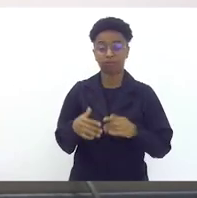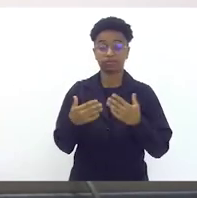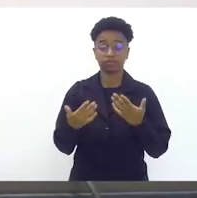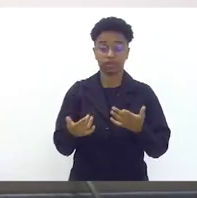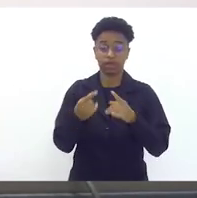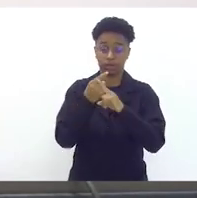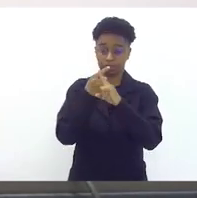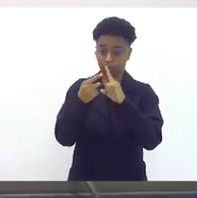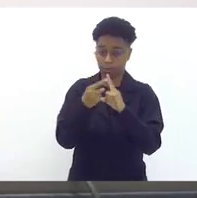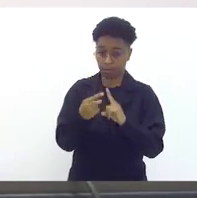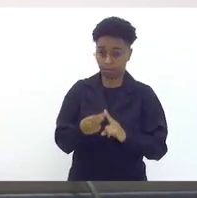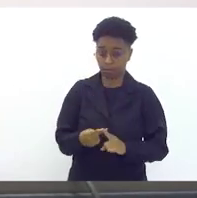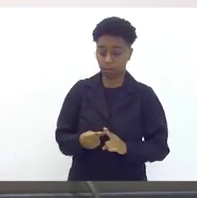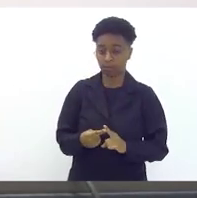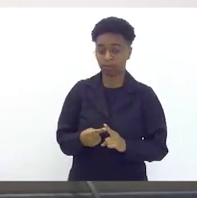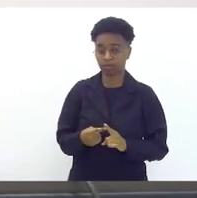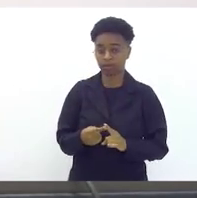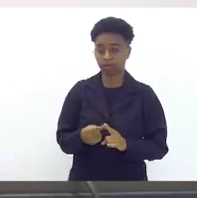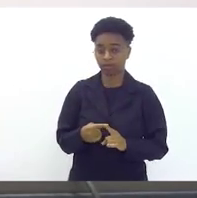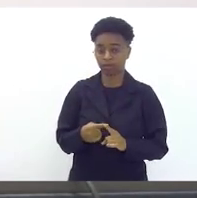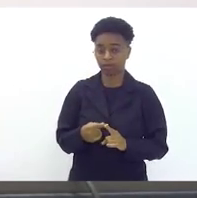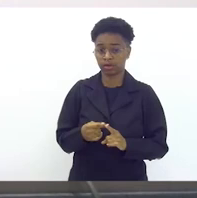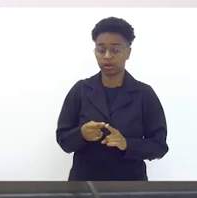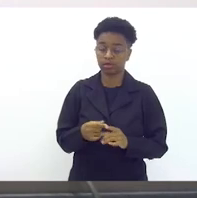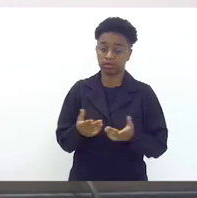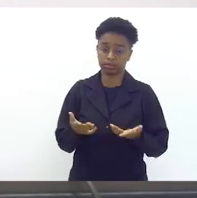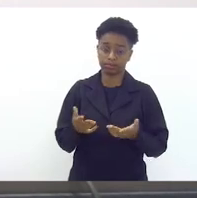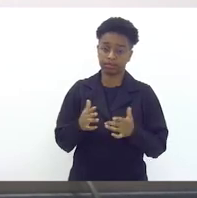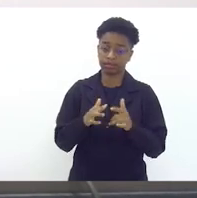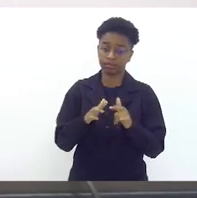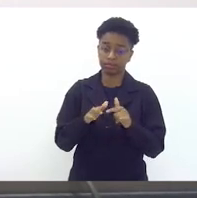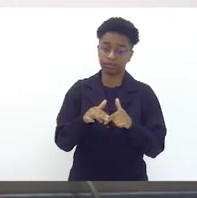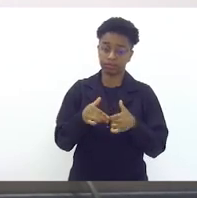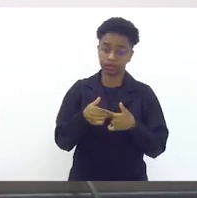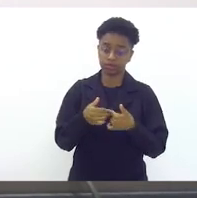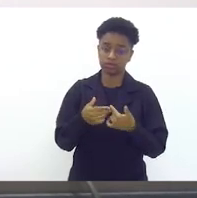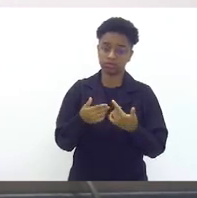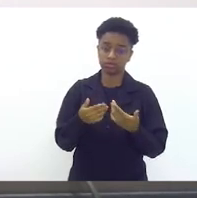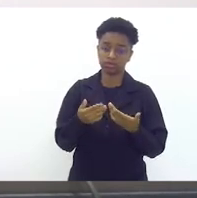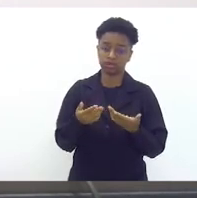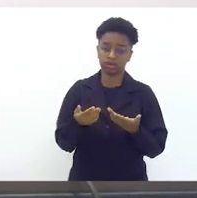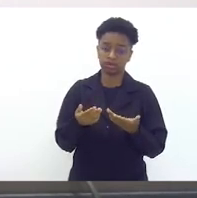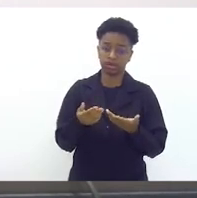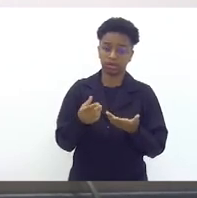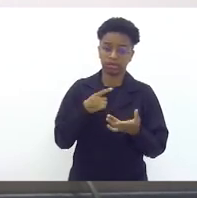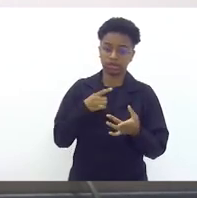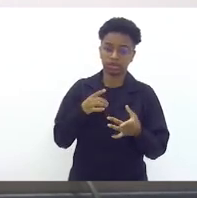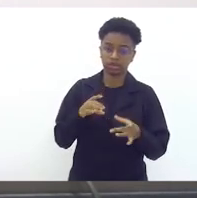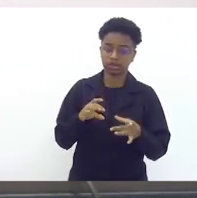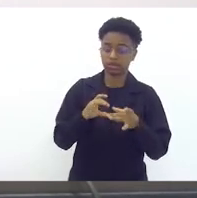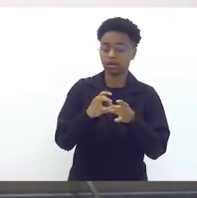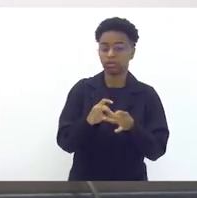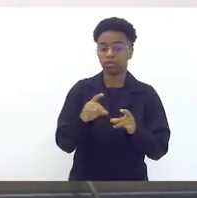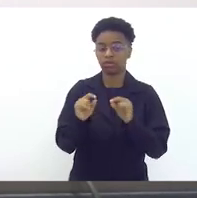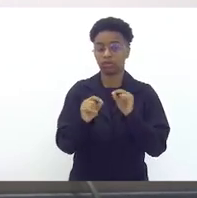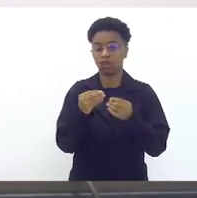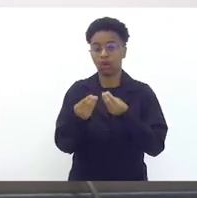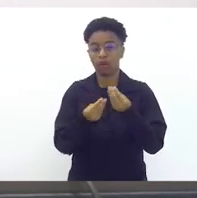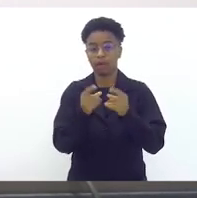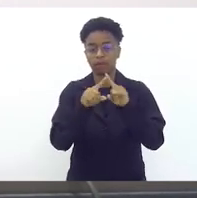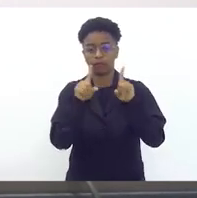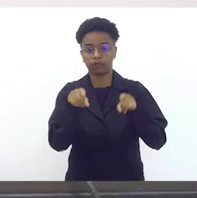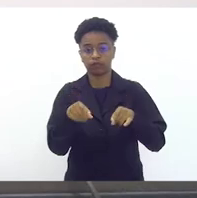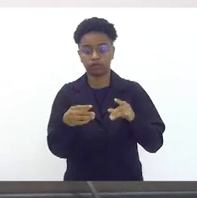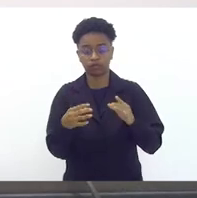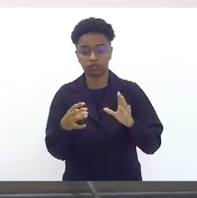vetos, consoante acordo patrocinado com a aquiescência dos funcionários, mas